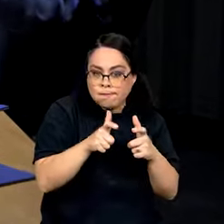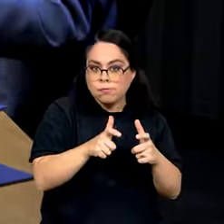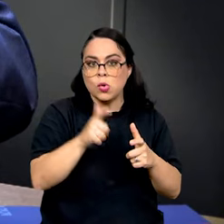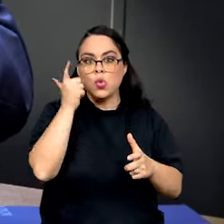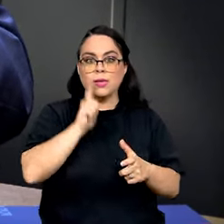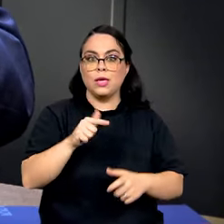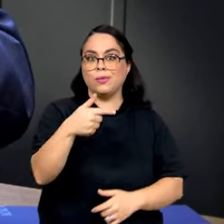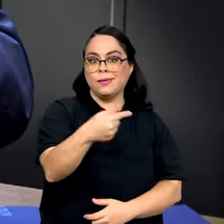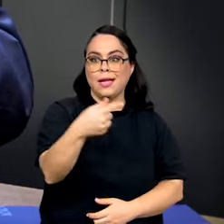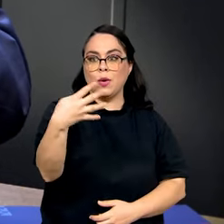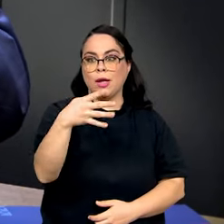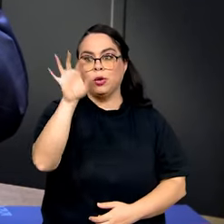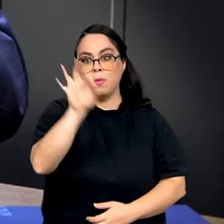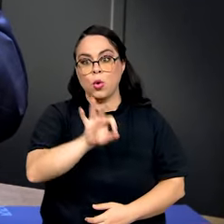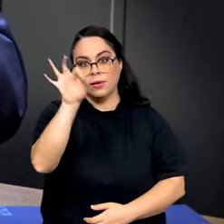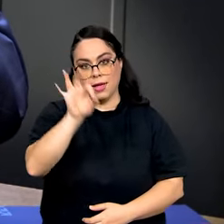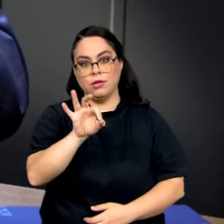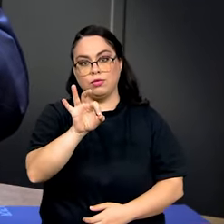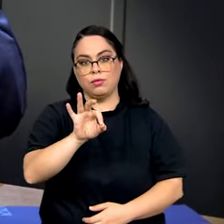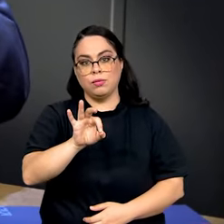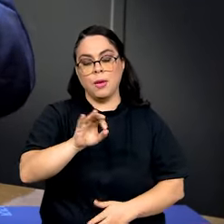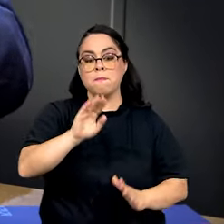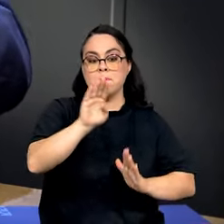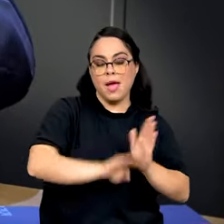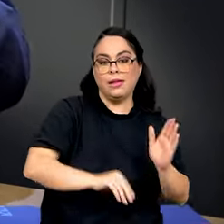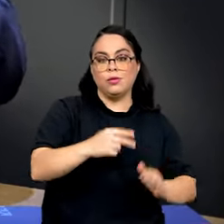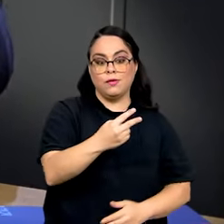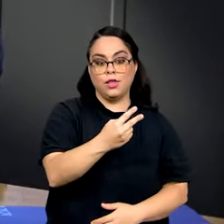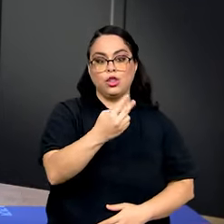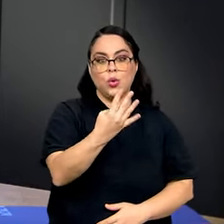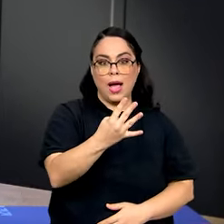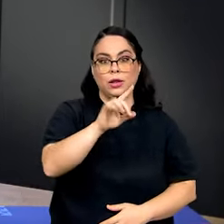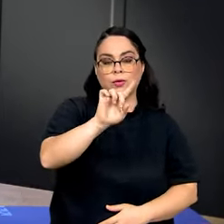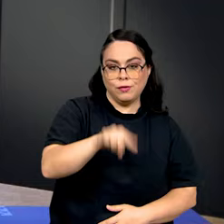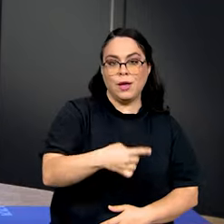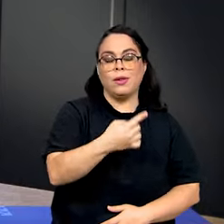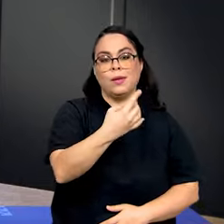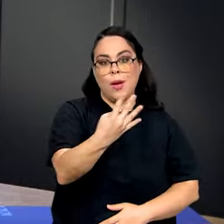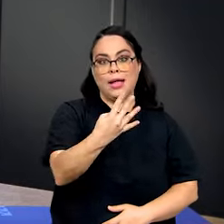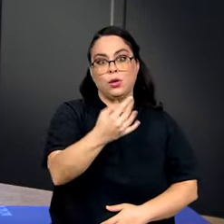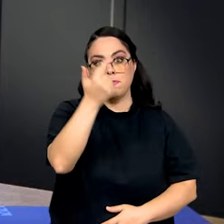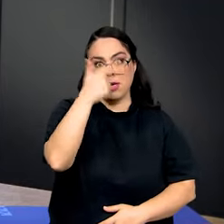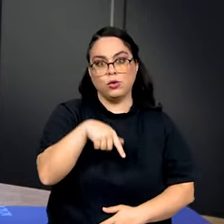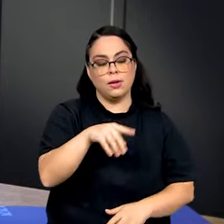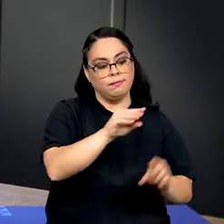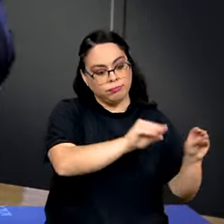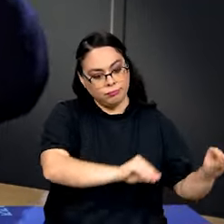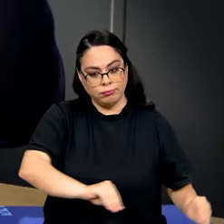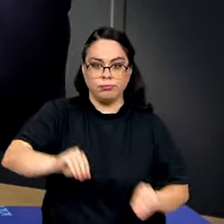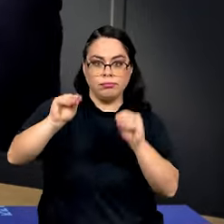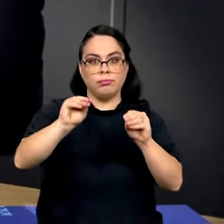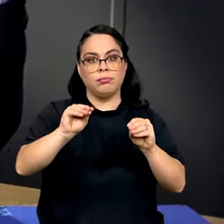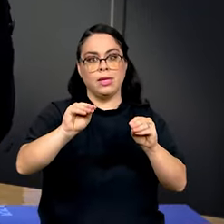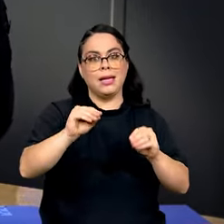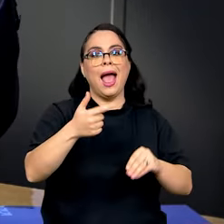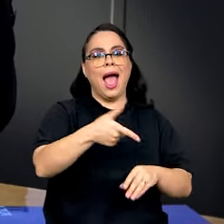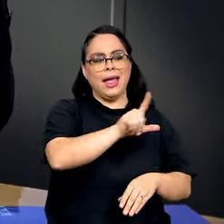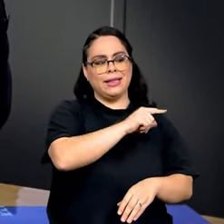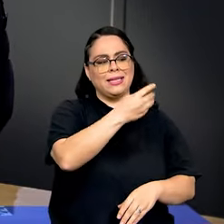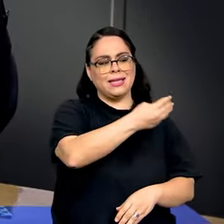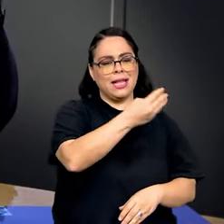reduzindo em 74% tirando 24,4 milhões de pessoas